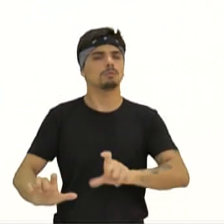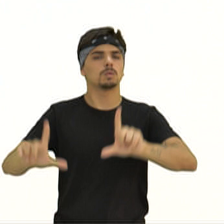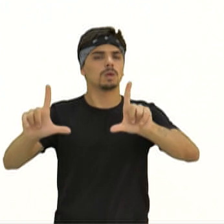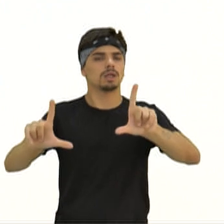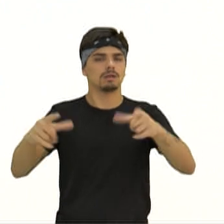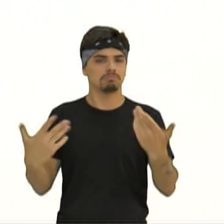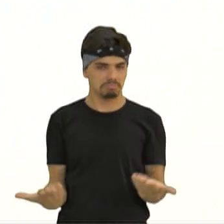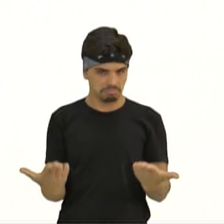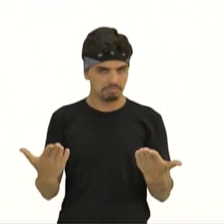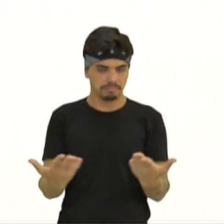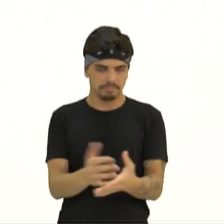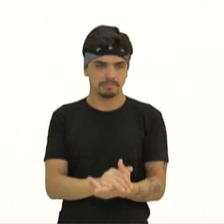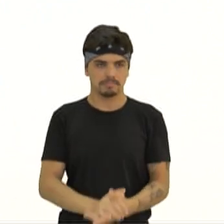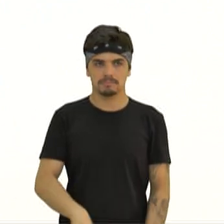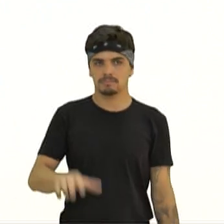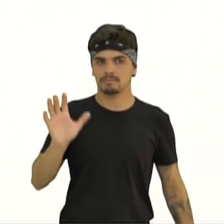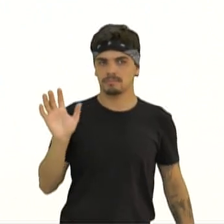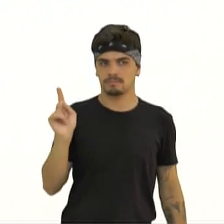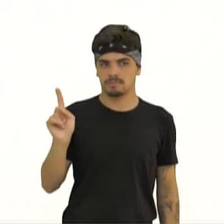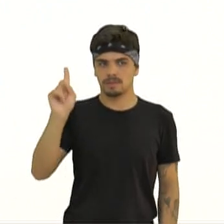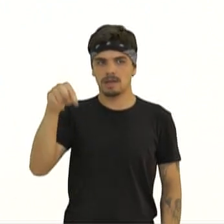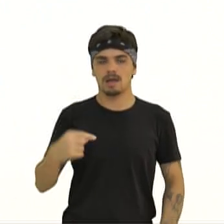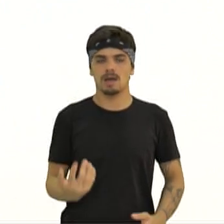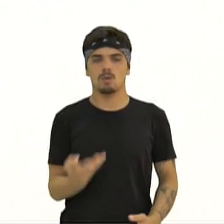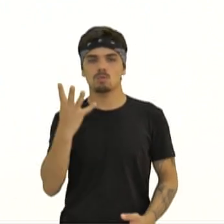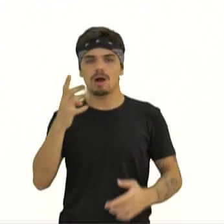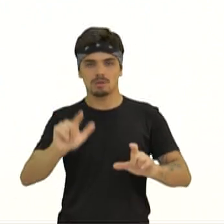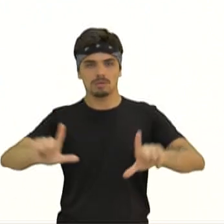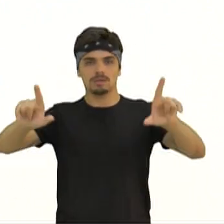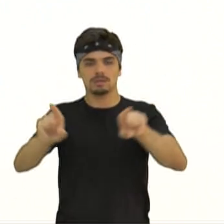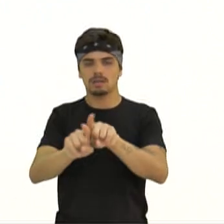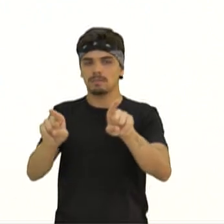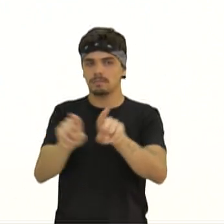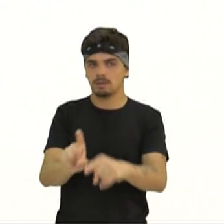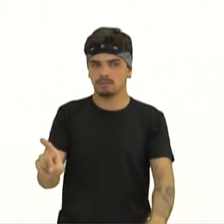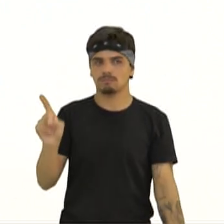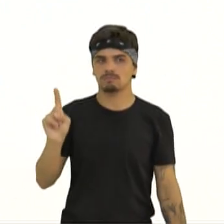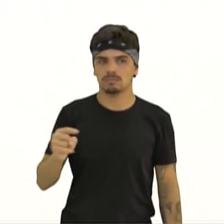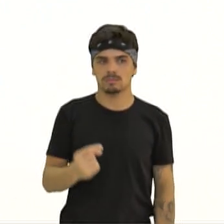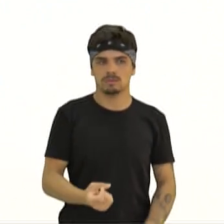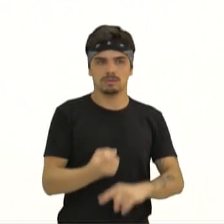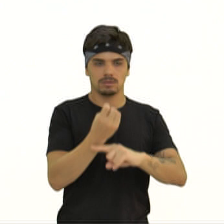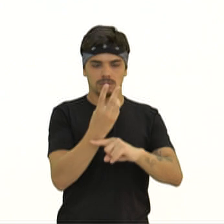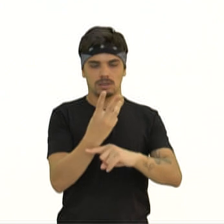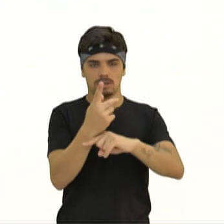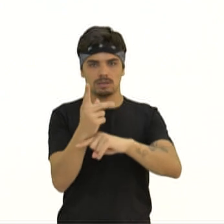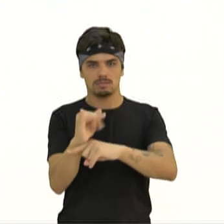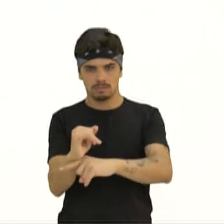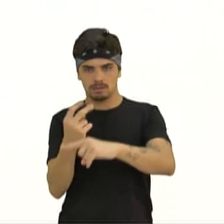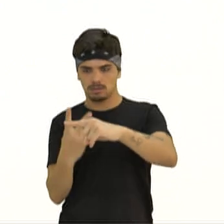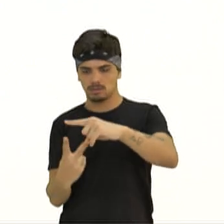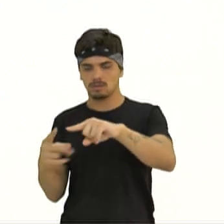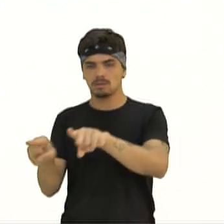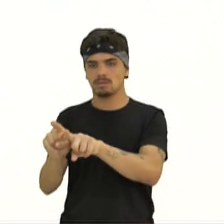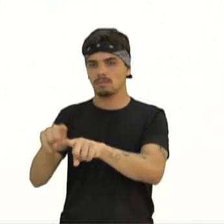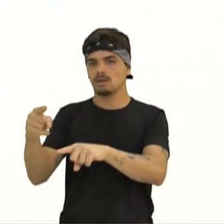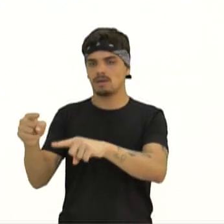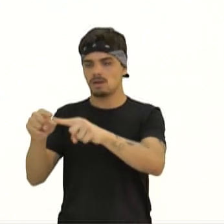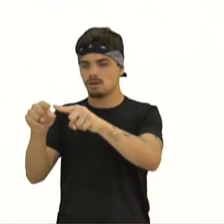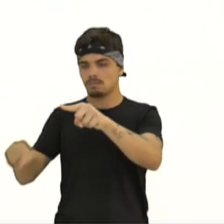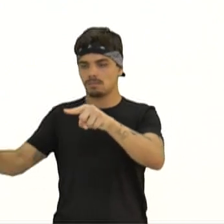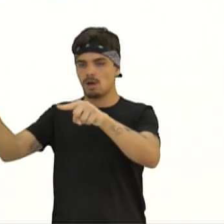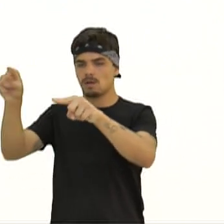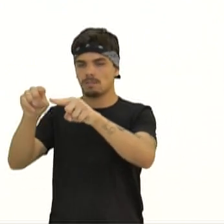tá? Então, esse aqui é o quarto quadrante também, 3π sobre 2 e o 2π ali, que é a volta completa,